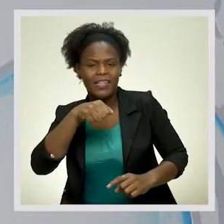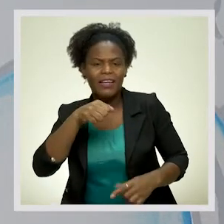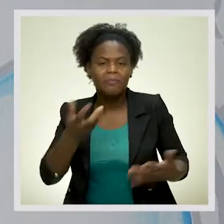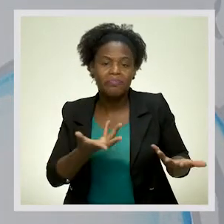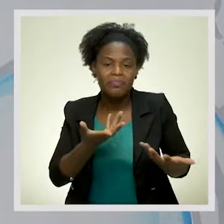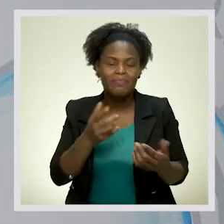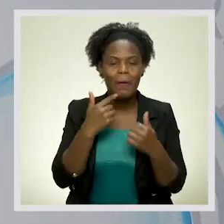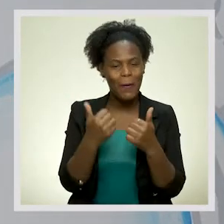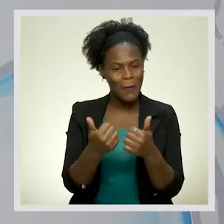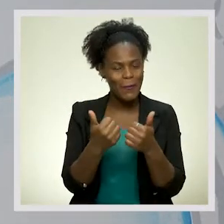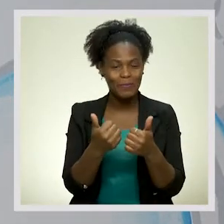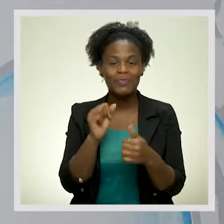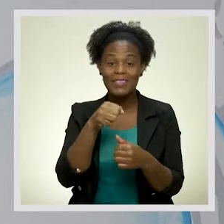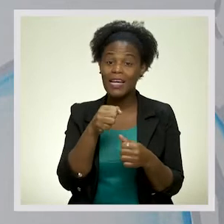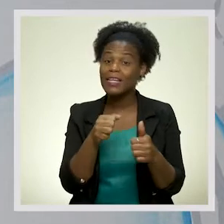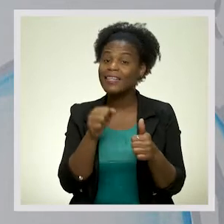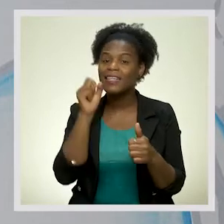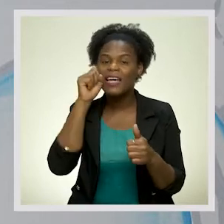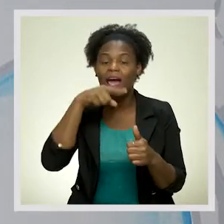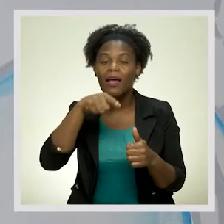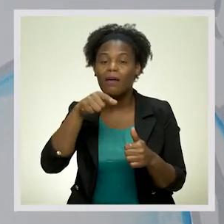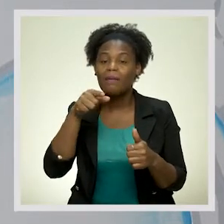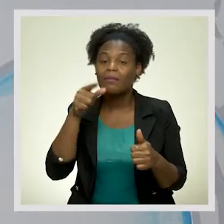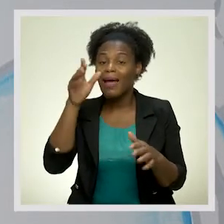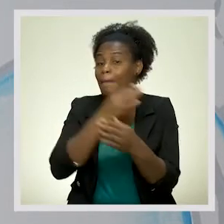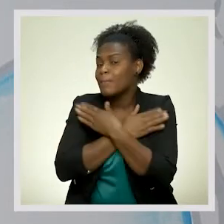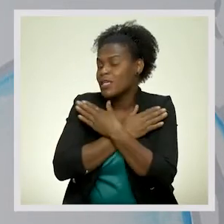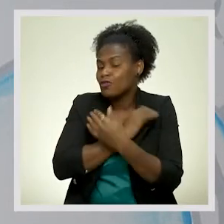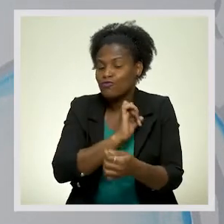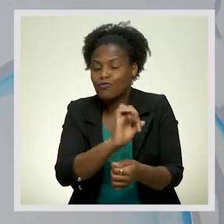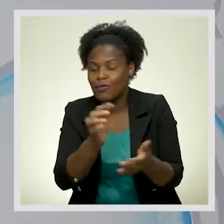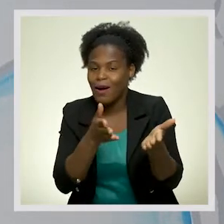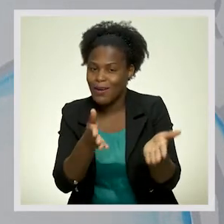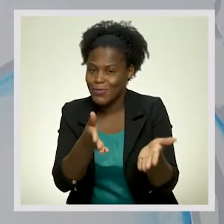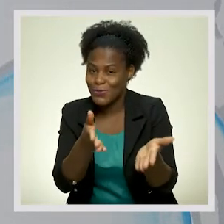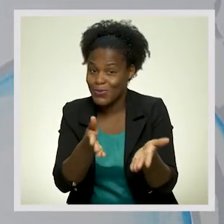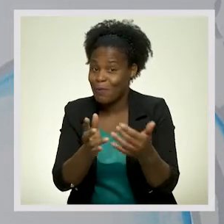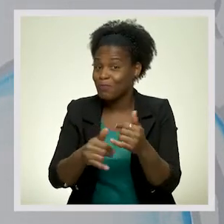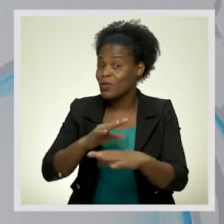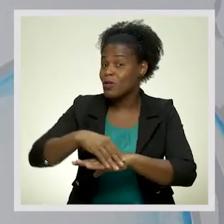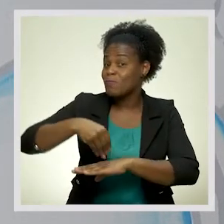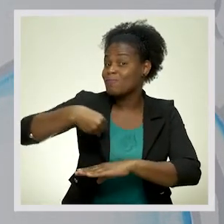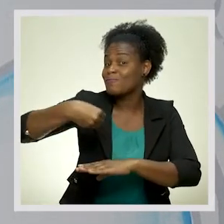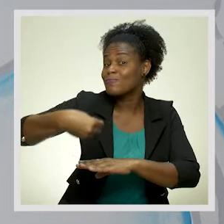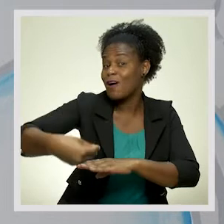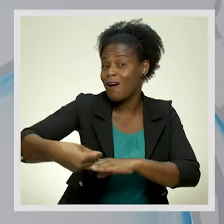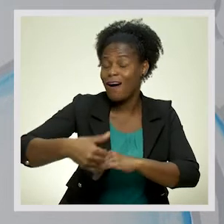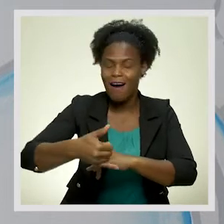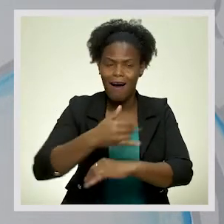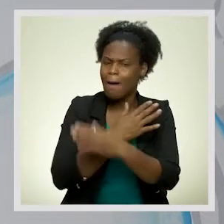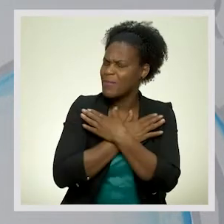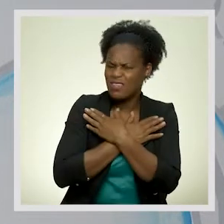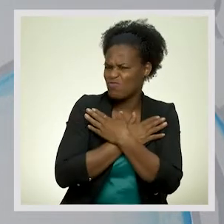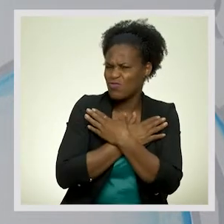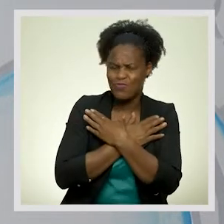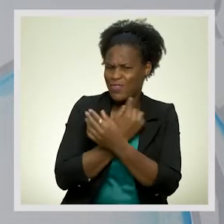Muito bem, com a ajuda de um amigo, que mais tarde, claro, não eram amigos assim, a primeiro